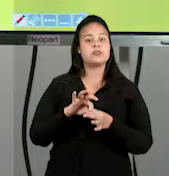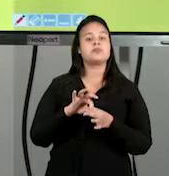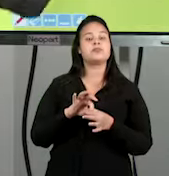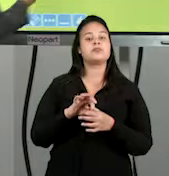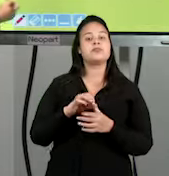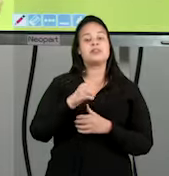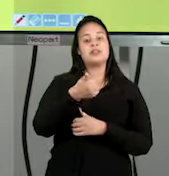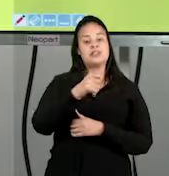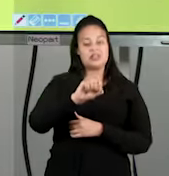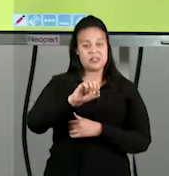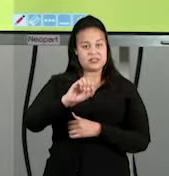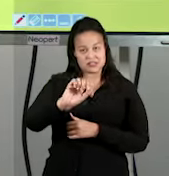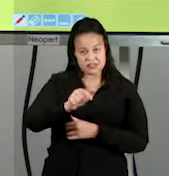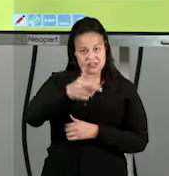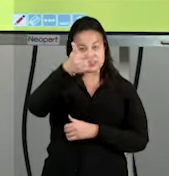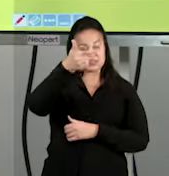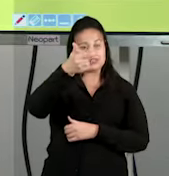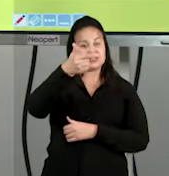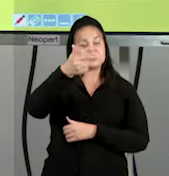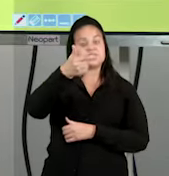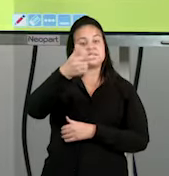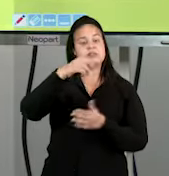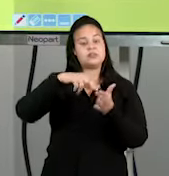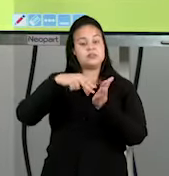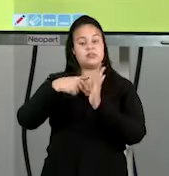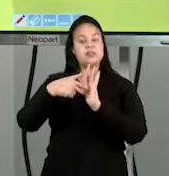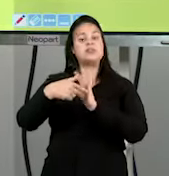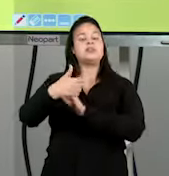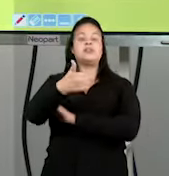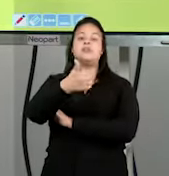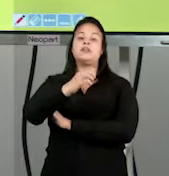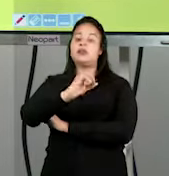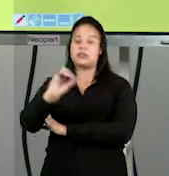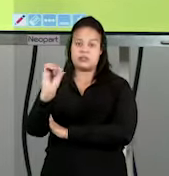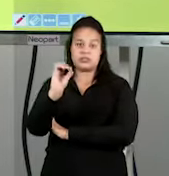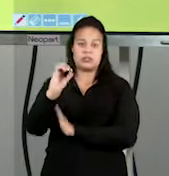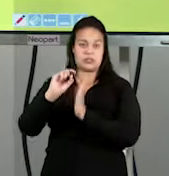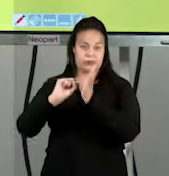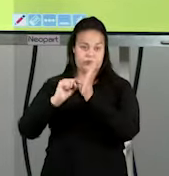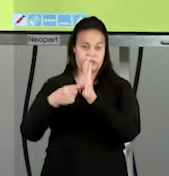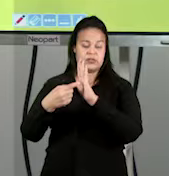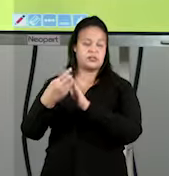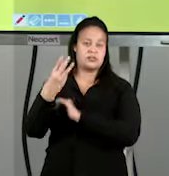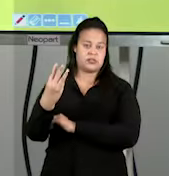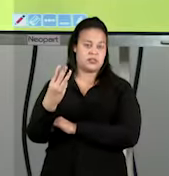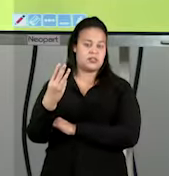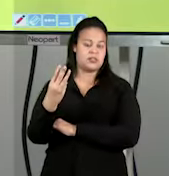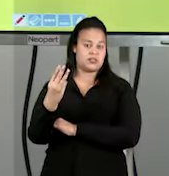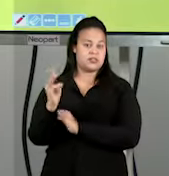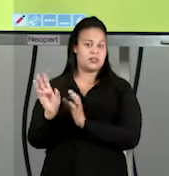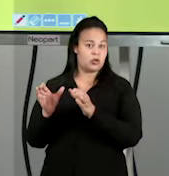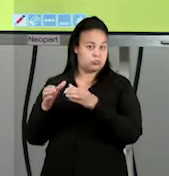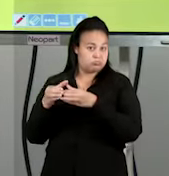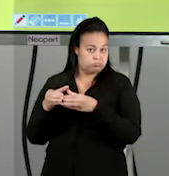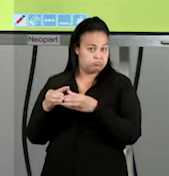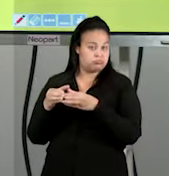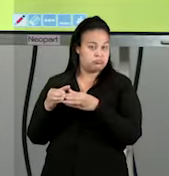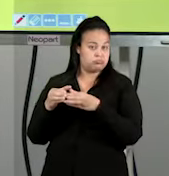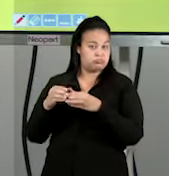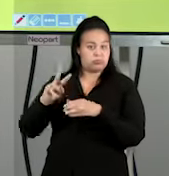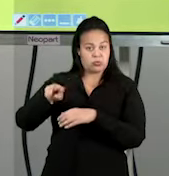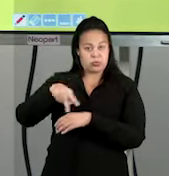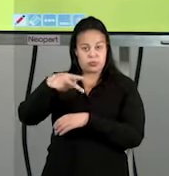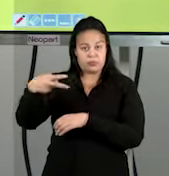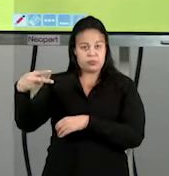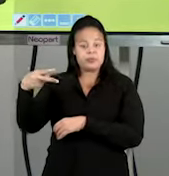ao quadrado, que dá 100, vezes 3, se eu arredondar o valor do π,